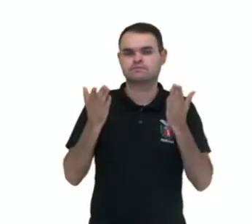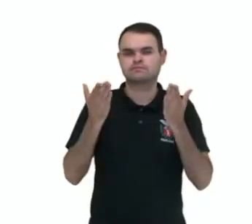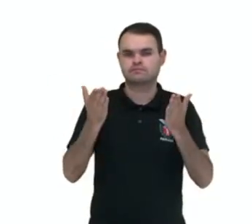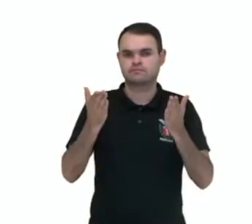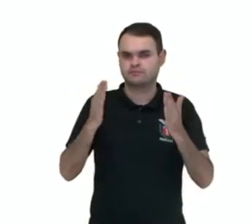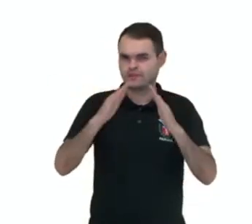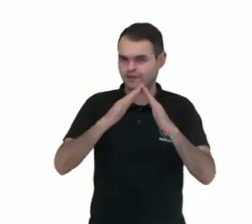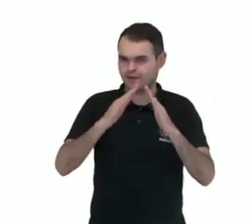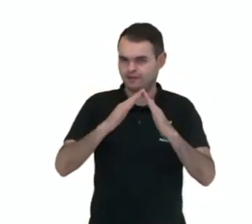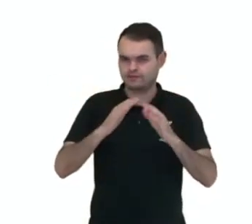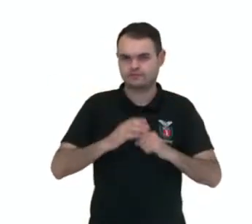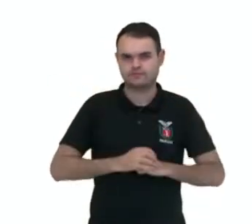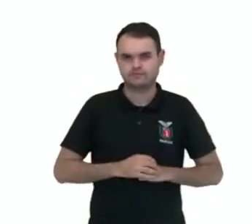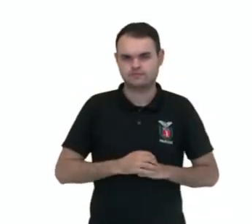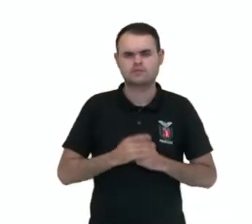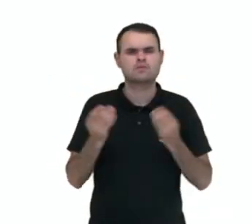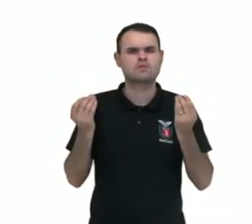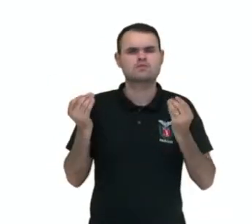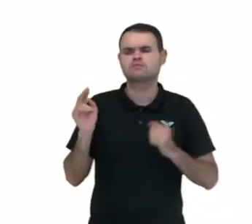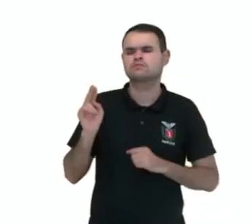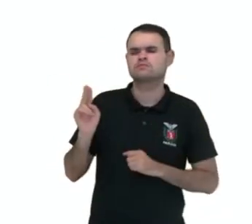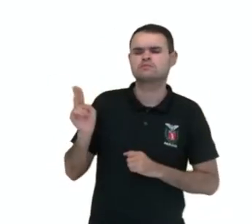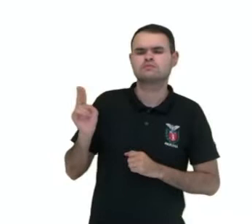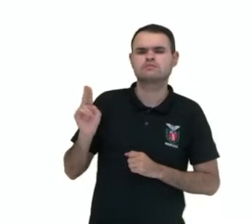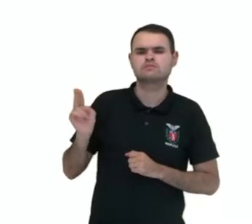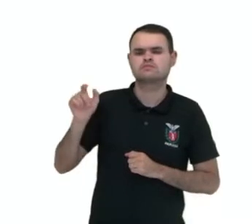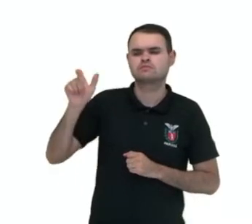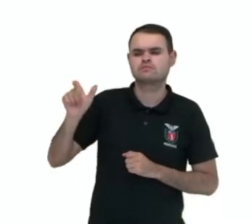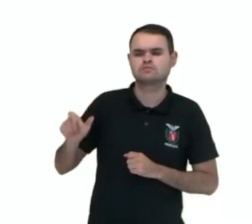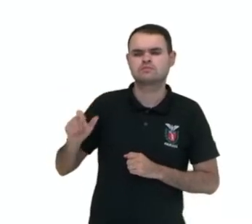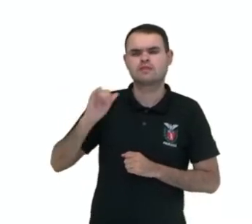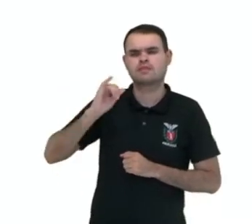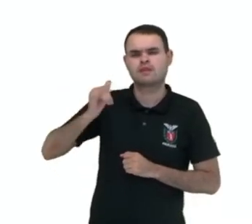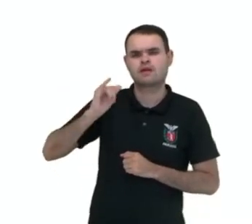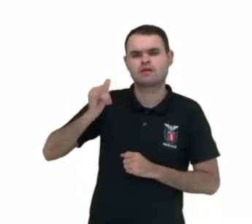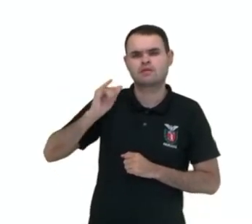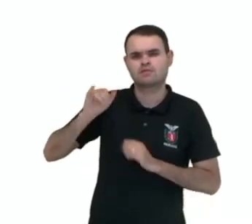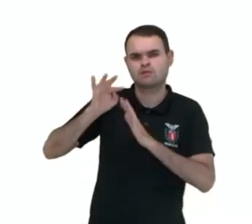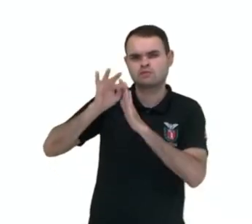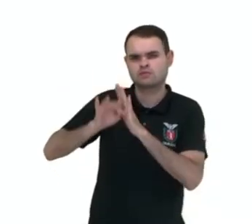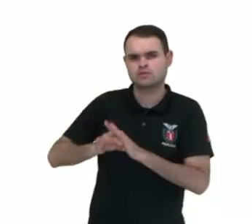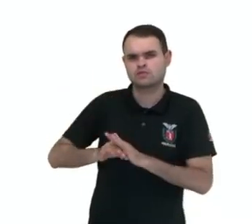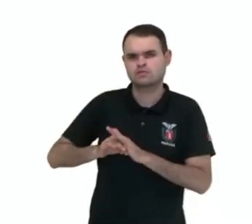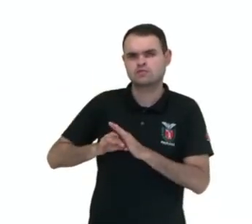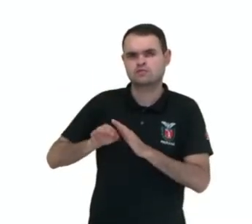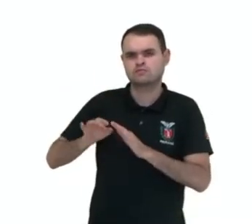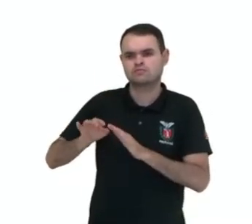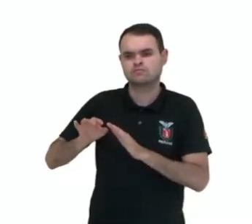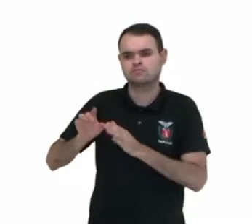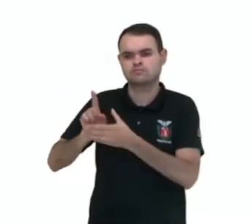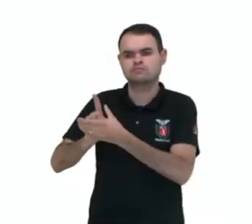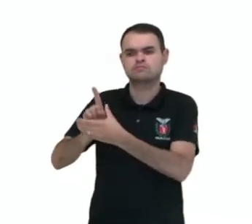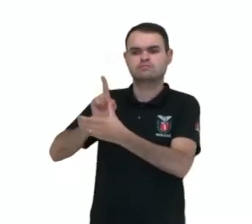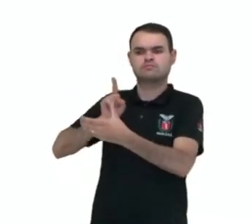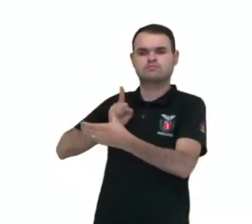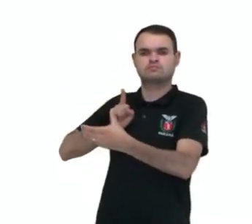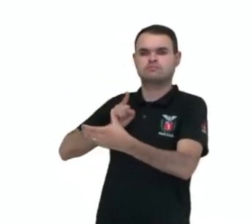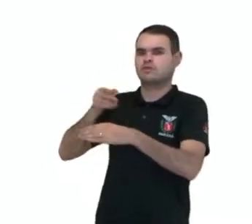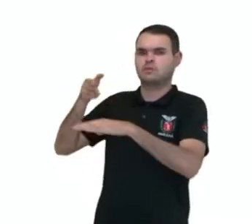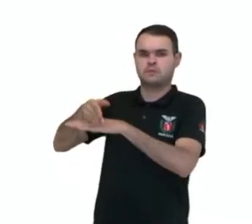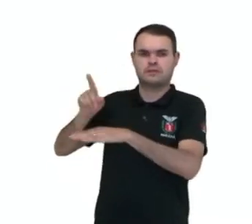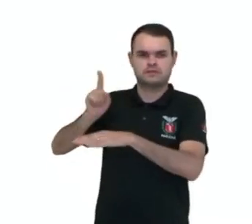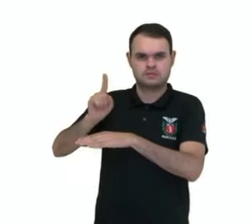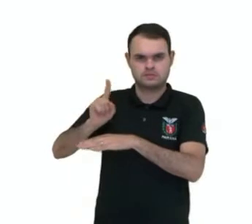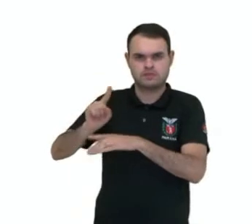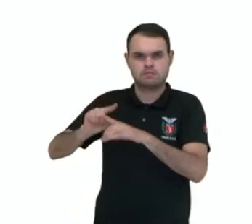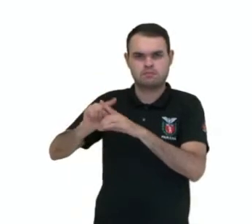de casa. Como se chama o narrador de um texto que não participa dos acontecimentos,